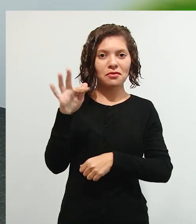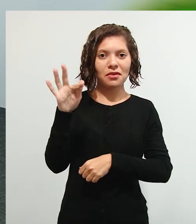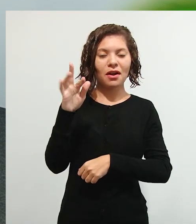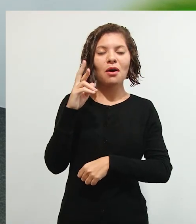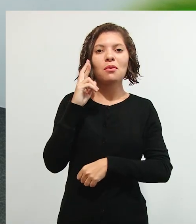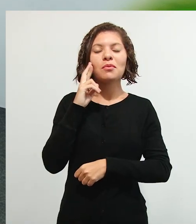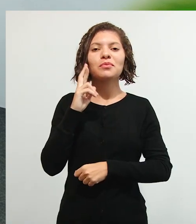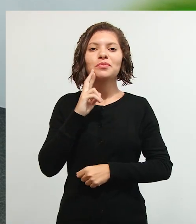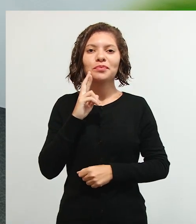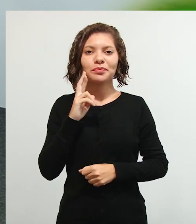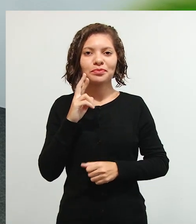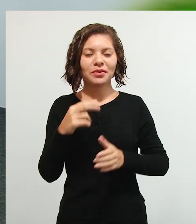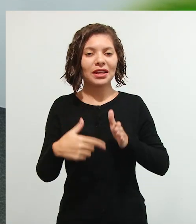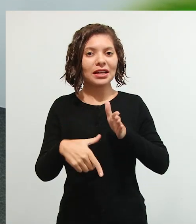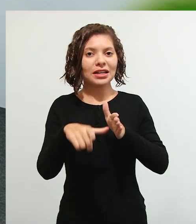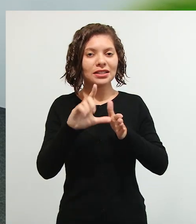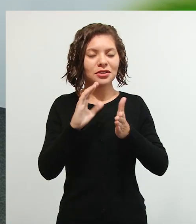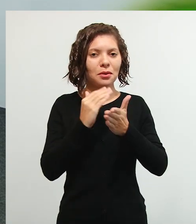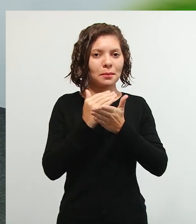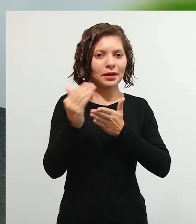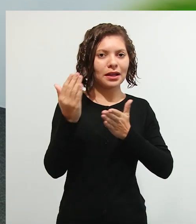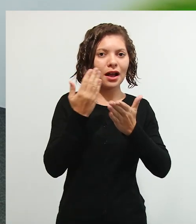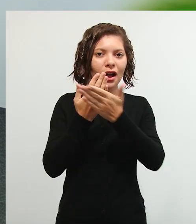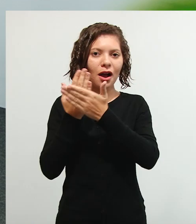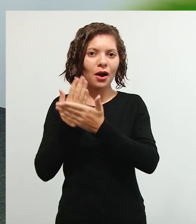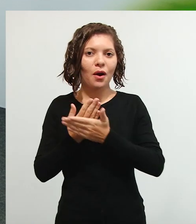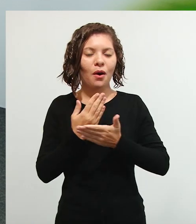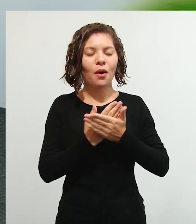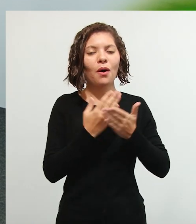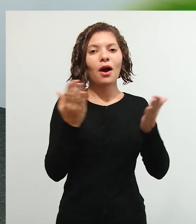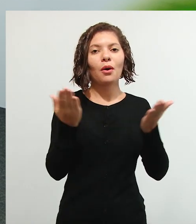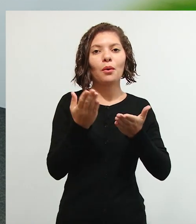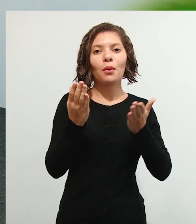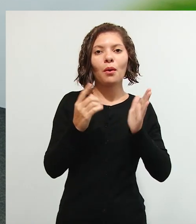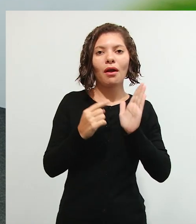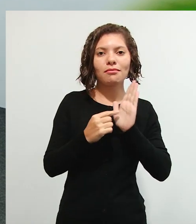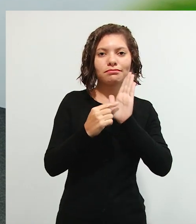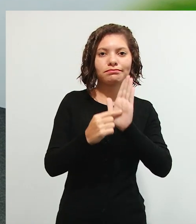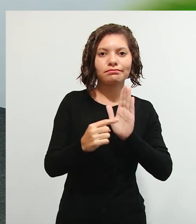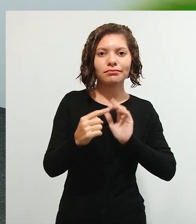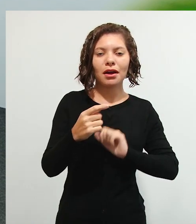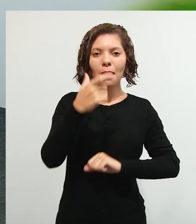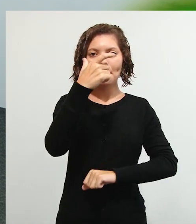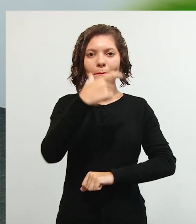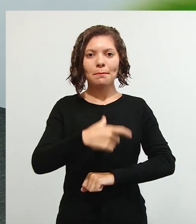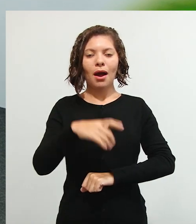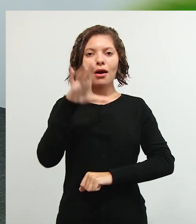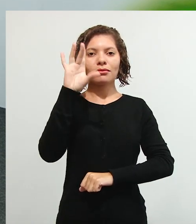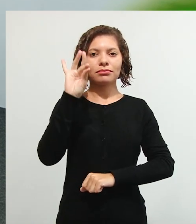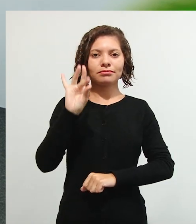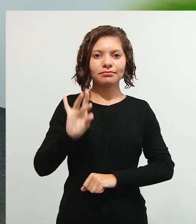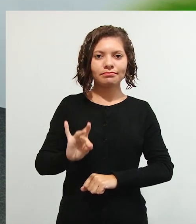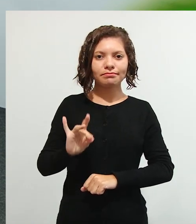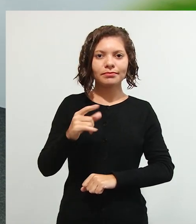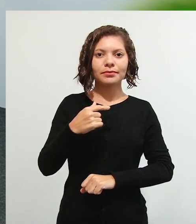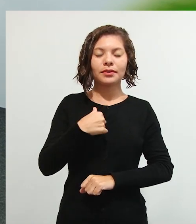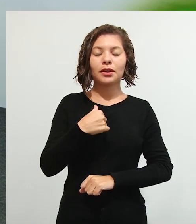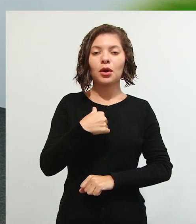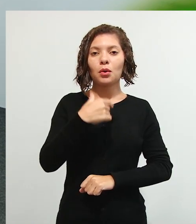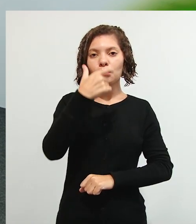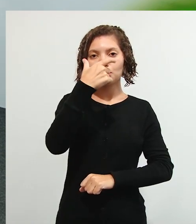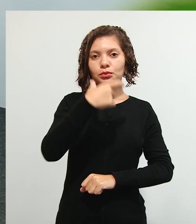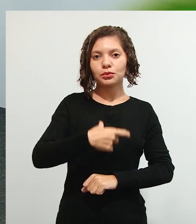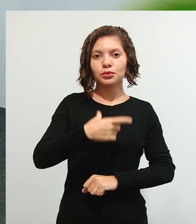Rondônia. Antes de começarmos aqui a nossa atividade, eu vou apresentar para vocês a minha audiodescrição.